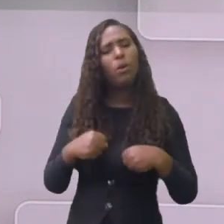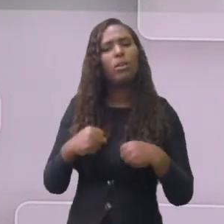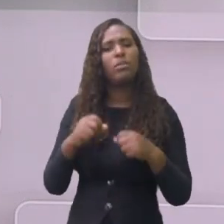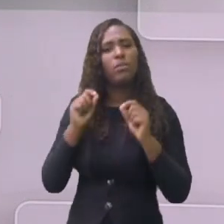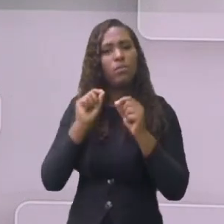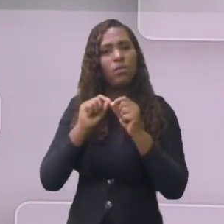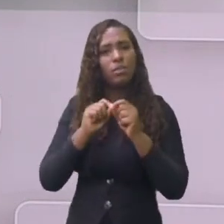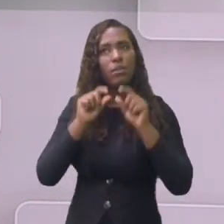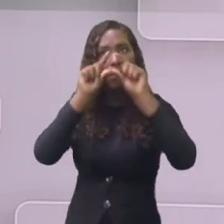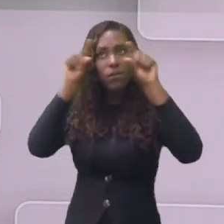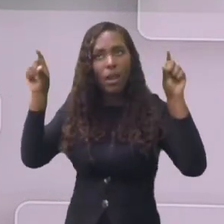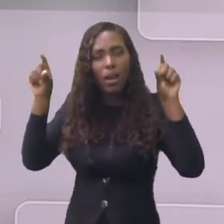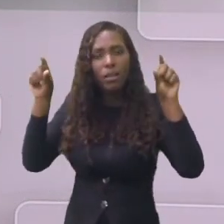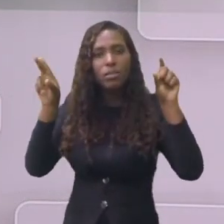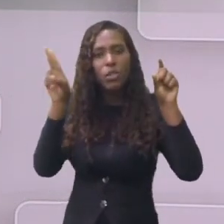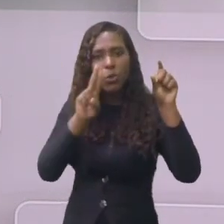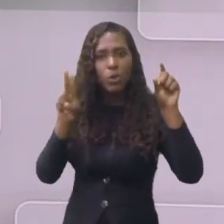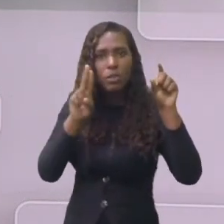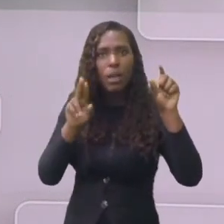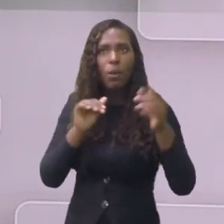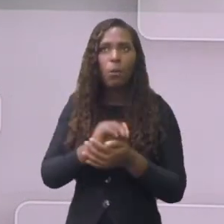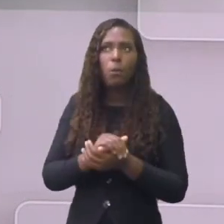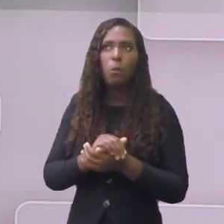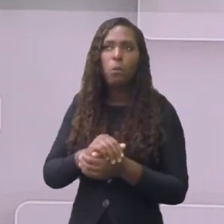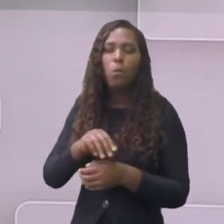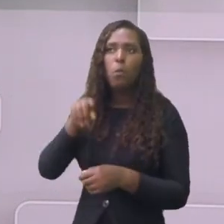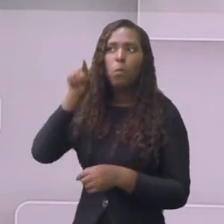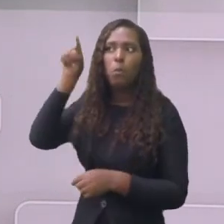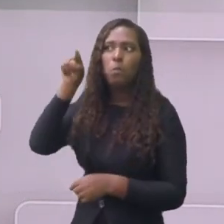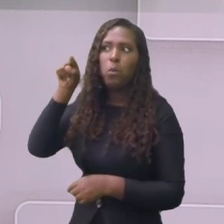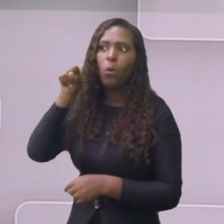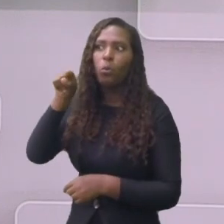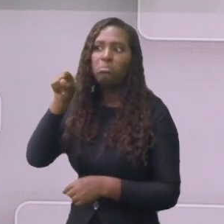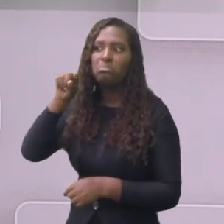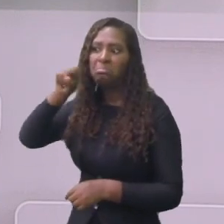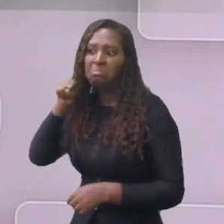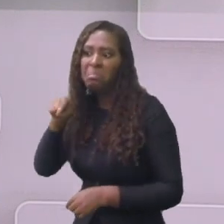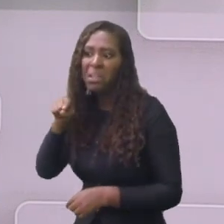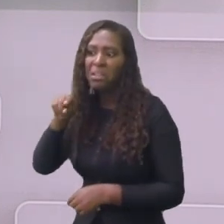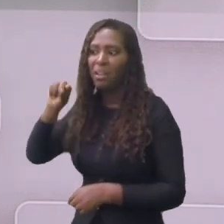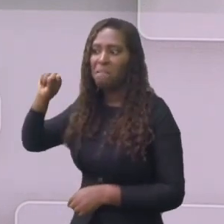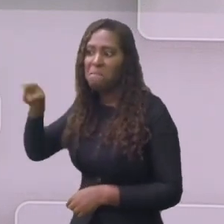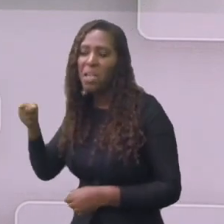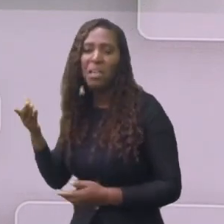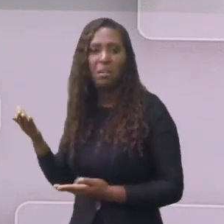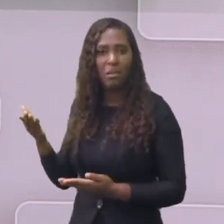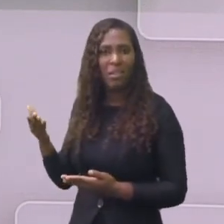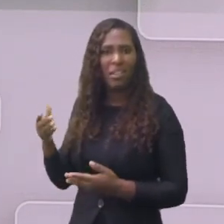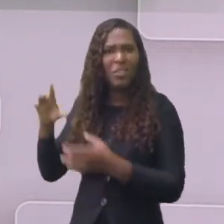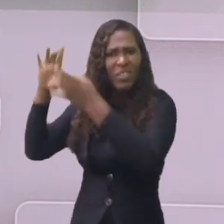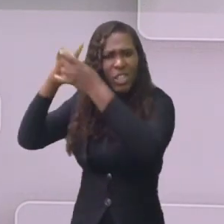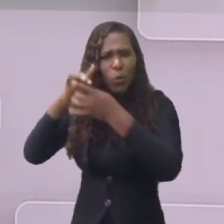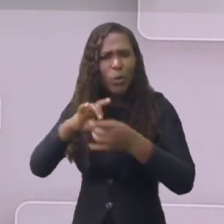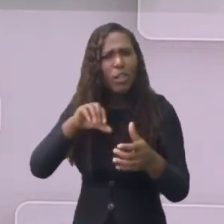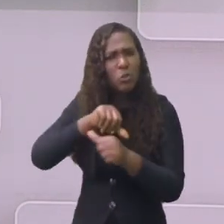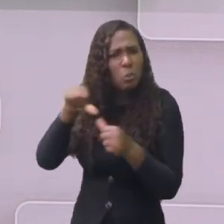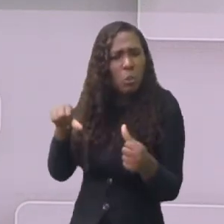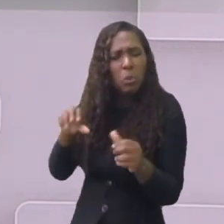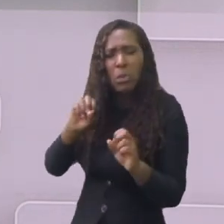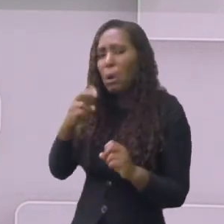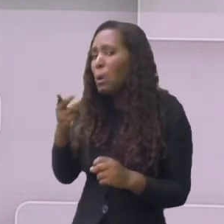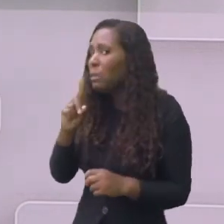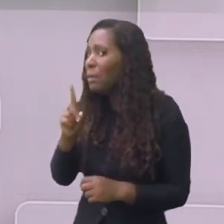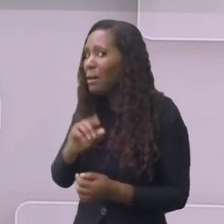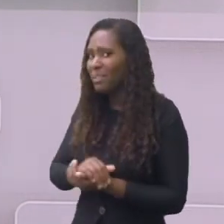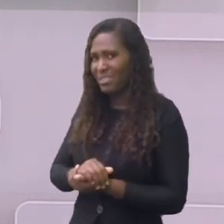faça a pontuação diferente para você ver se muda o contexto, se não muda o contexto. Espero que vocês tenham gostado da nossa aula